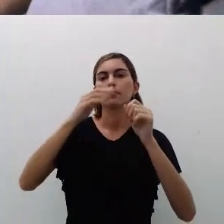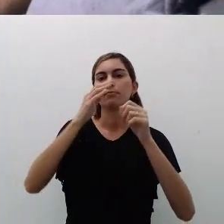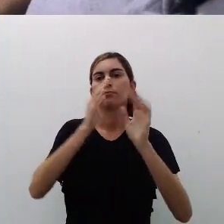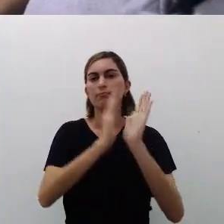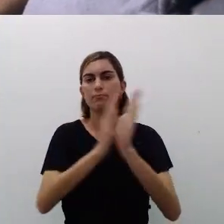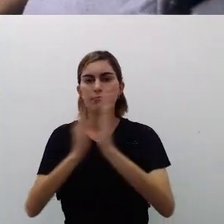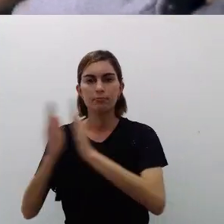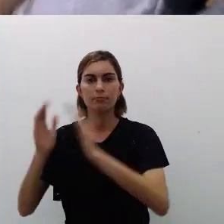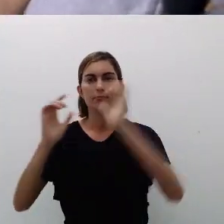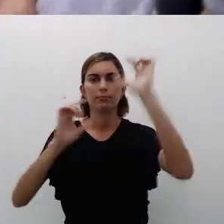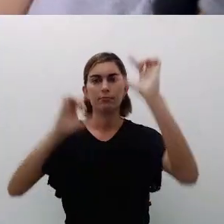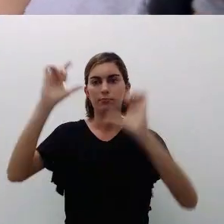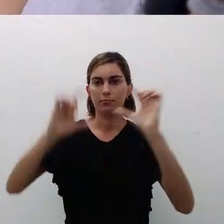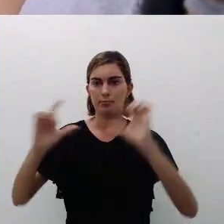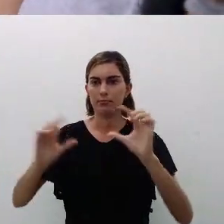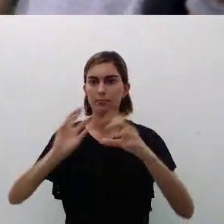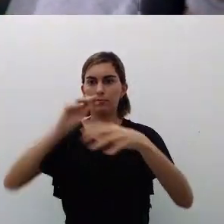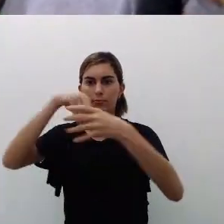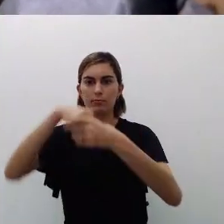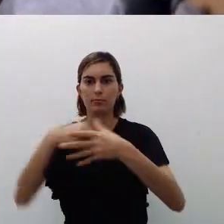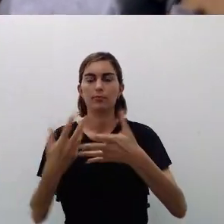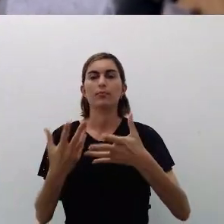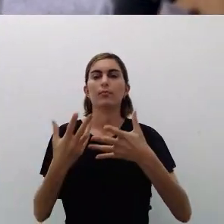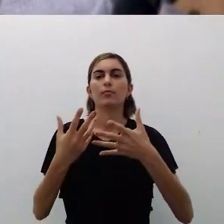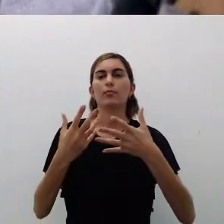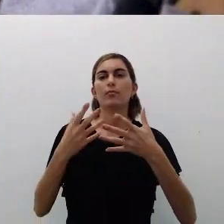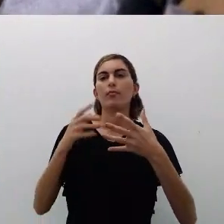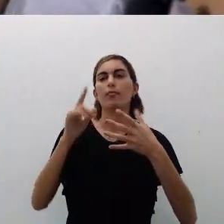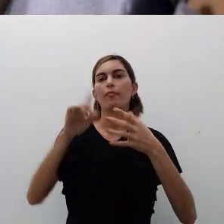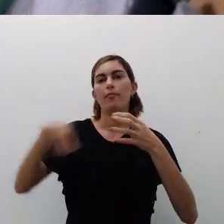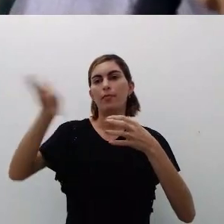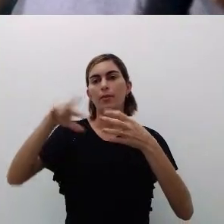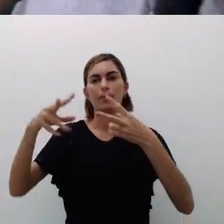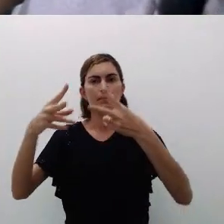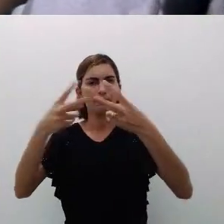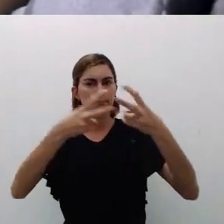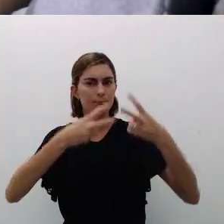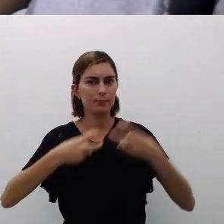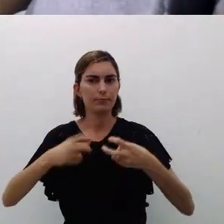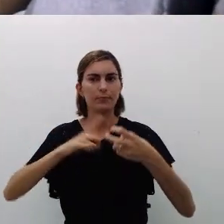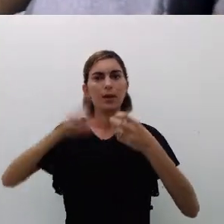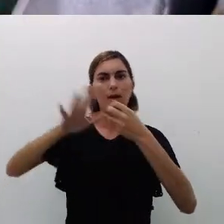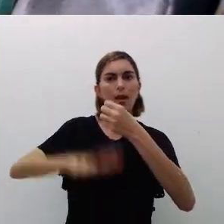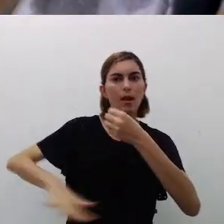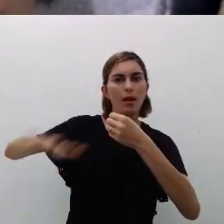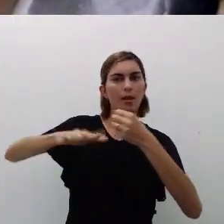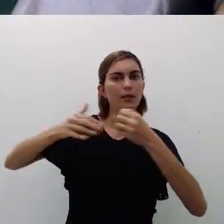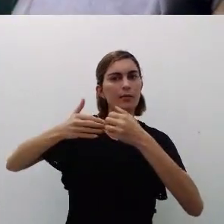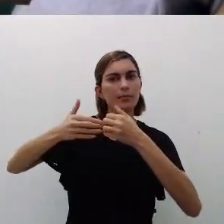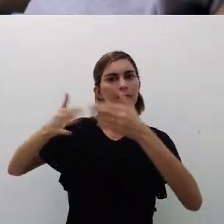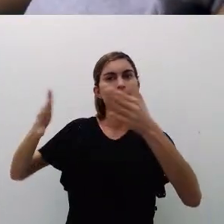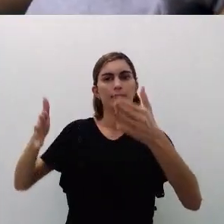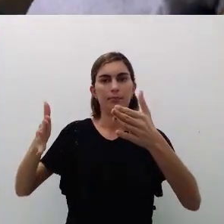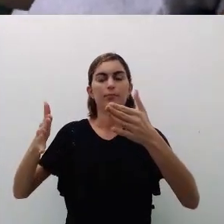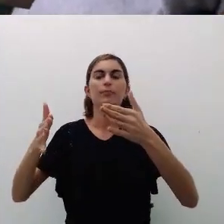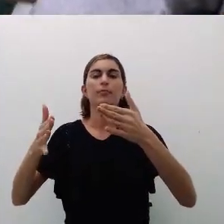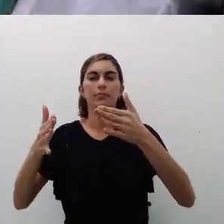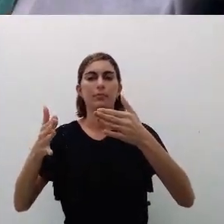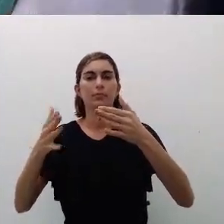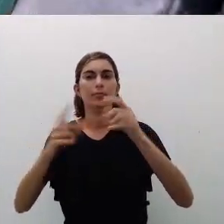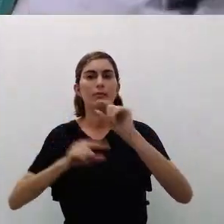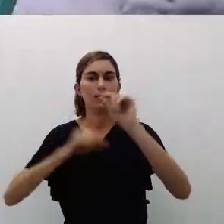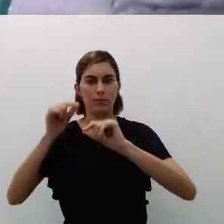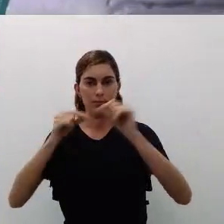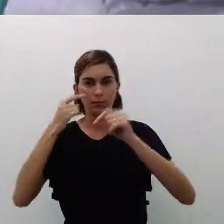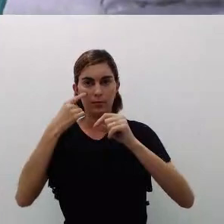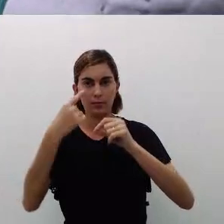estão tendo aqui. Percebo que há uma área mais aberta, que me dá a entender